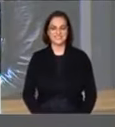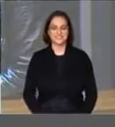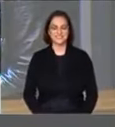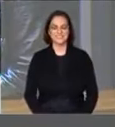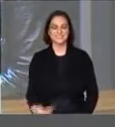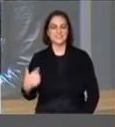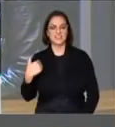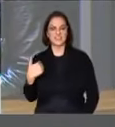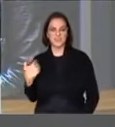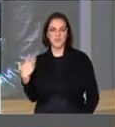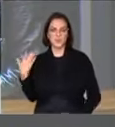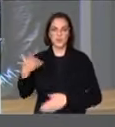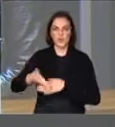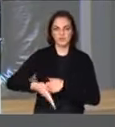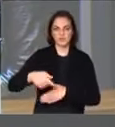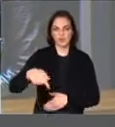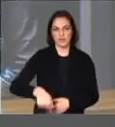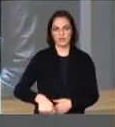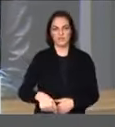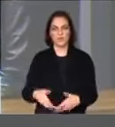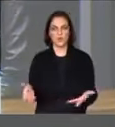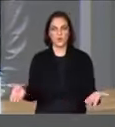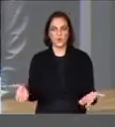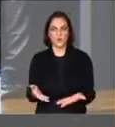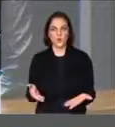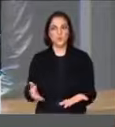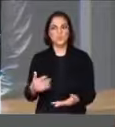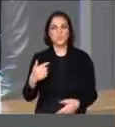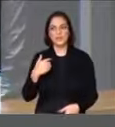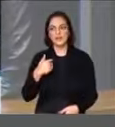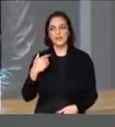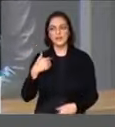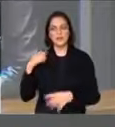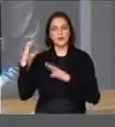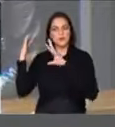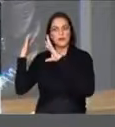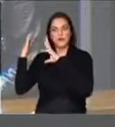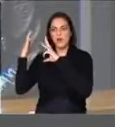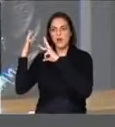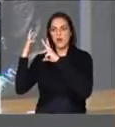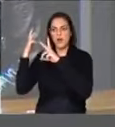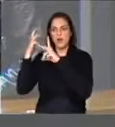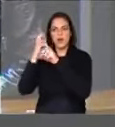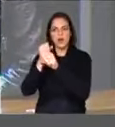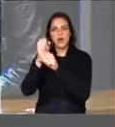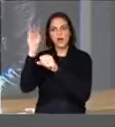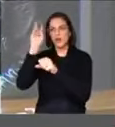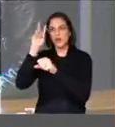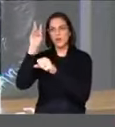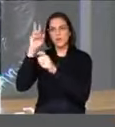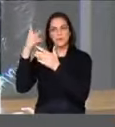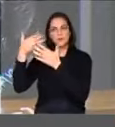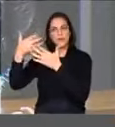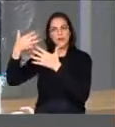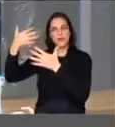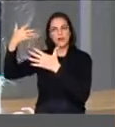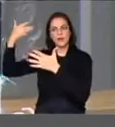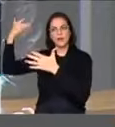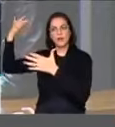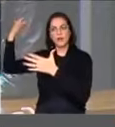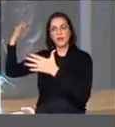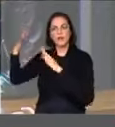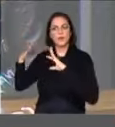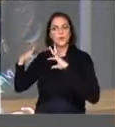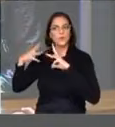Quando eu entrei aqui hoje, eu fiz uma retrospectiva aqui dentro da minha cabeça de tudo que a gente